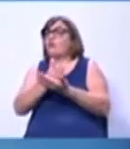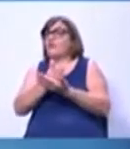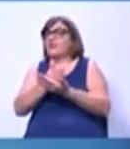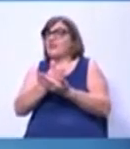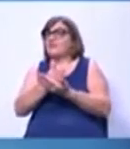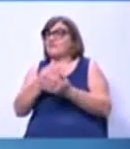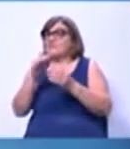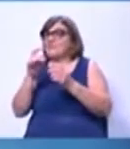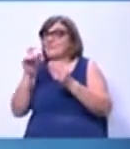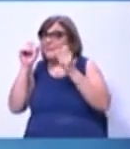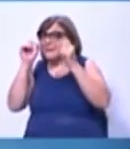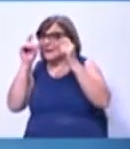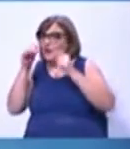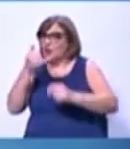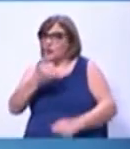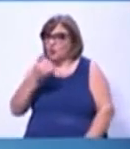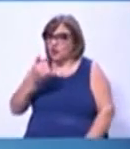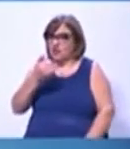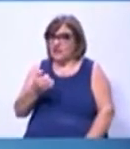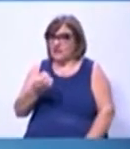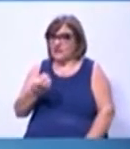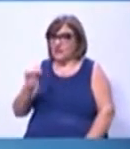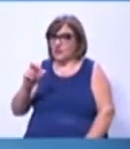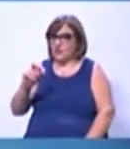Mas esteja atento à conversa.